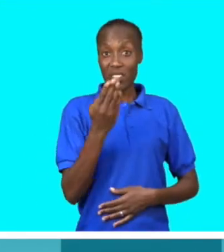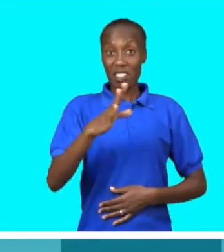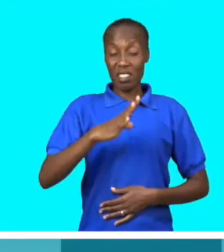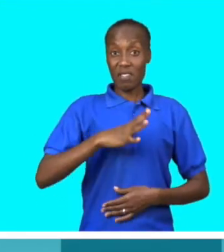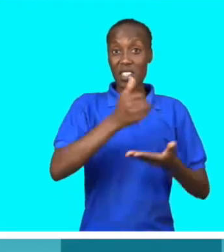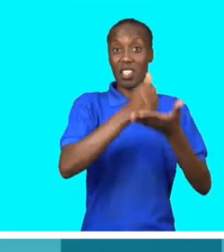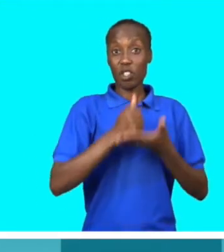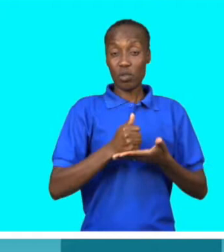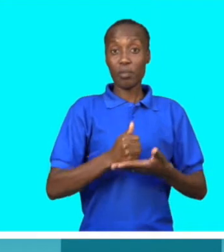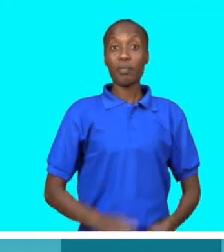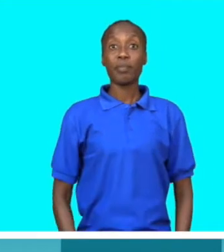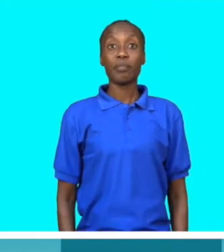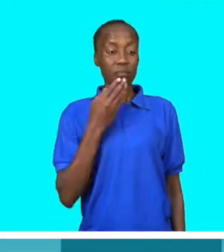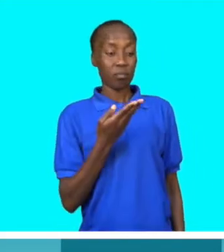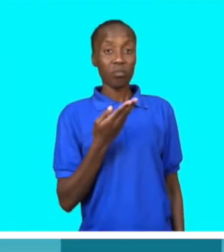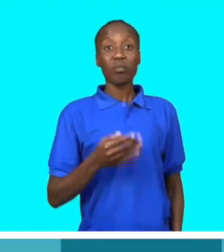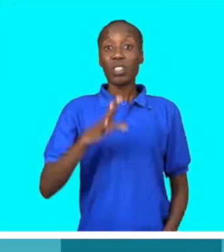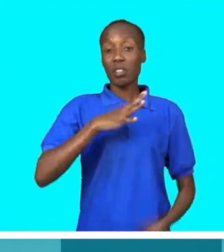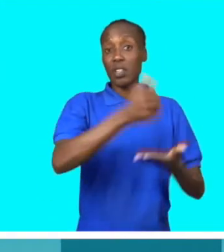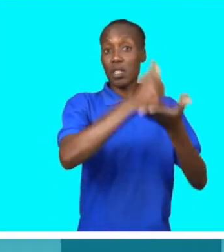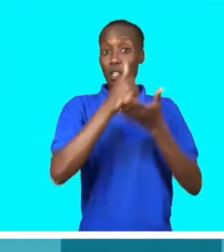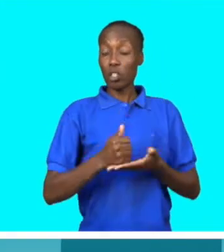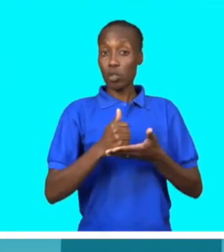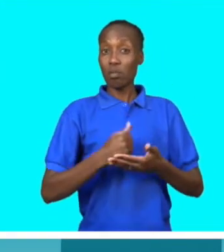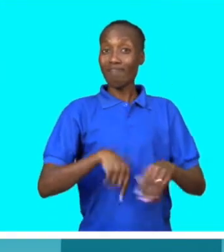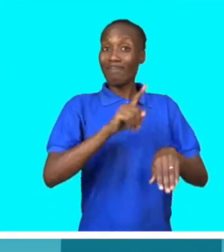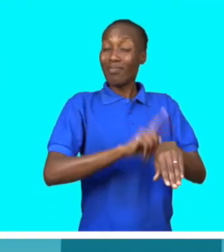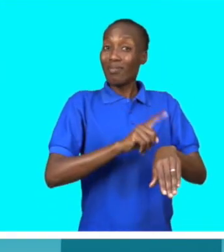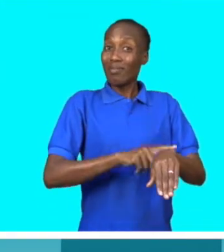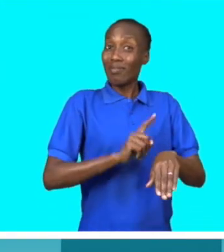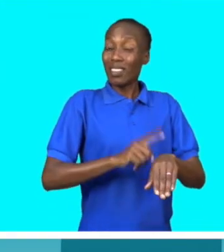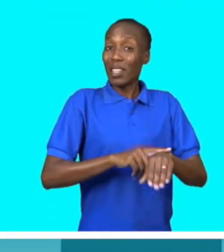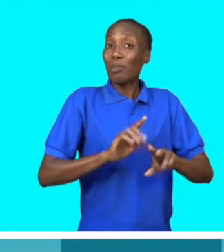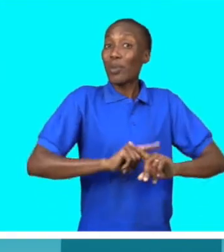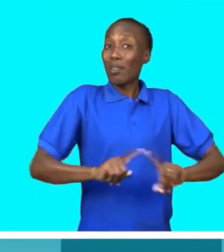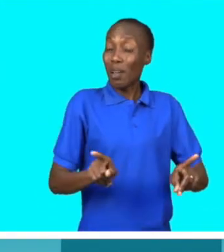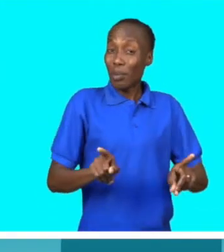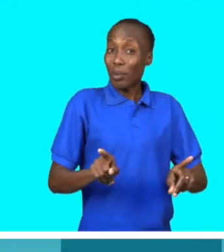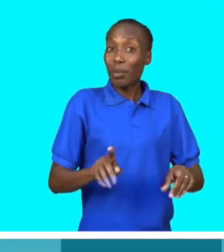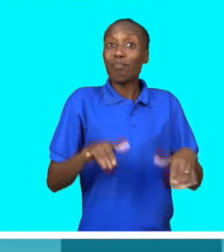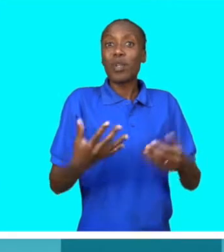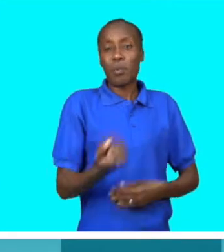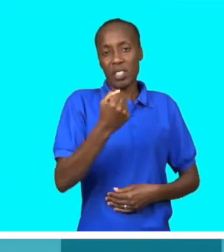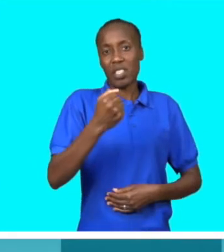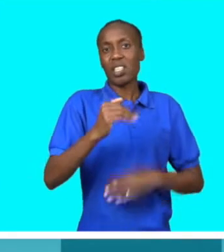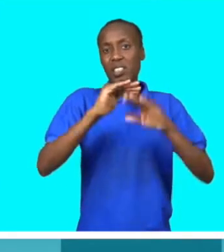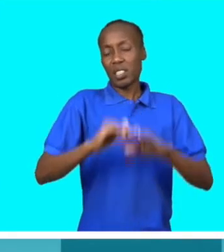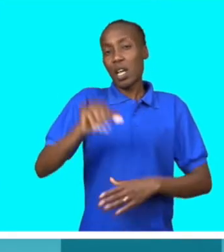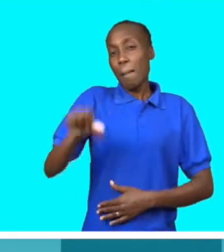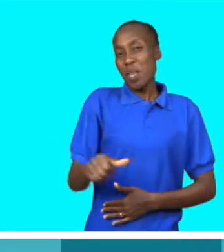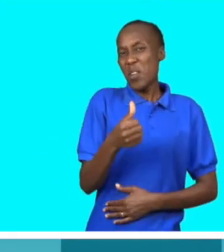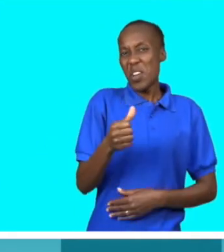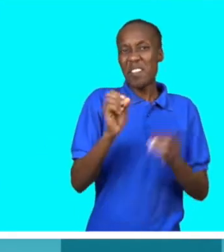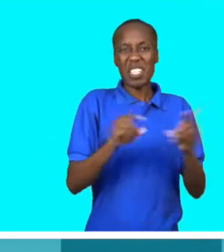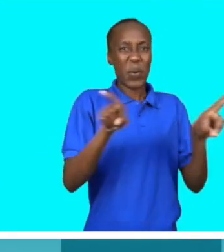altura... Se tivesse uma assistência de paramédicos naquela altura, exatamente naquele momento, certamente que estaria bem melhor, não estaria